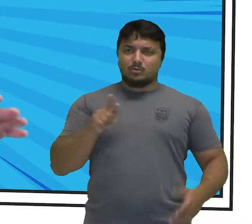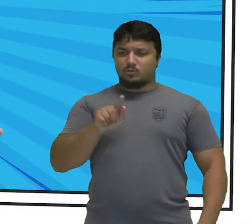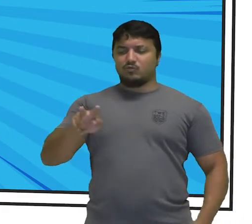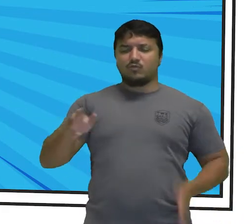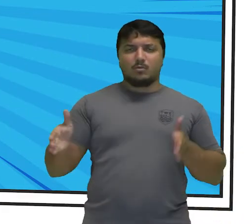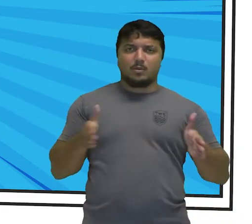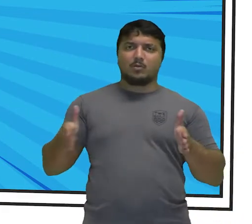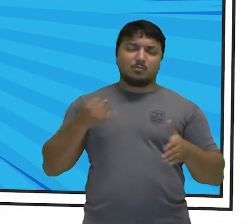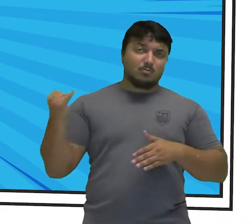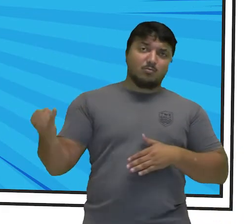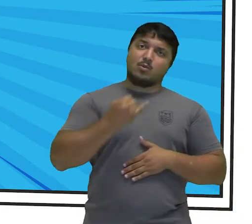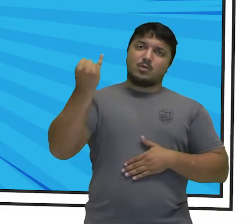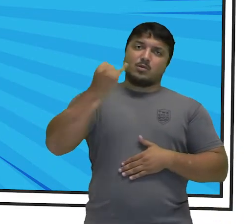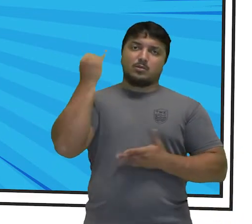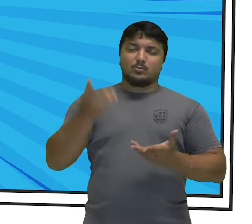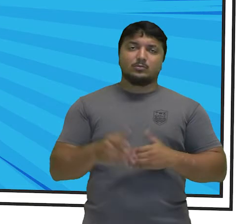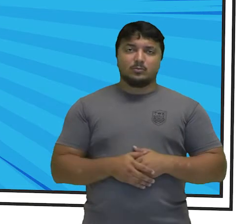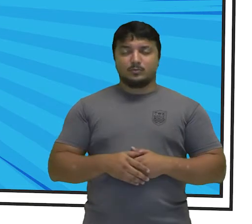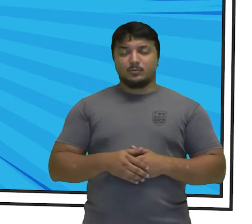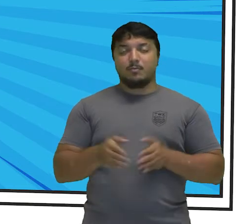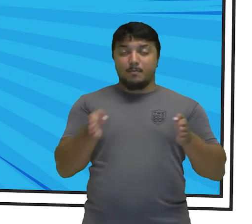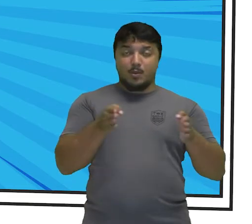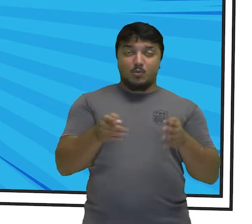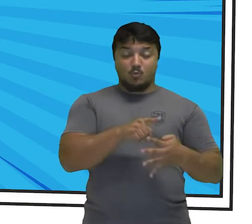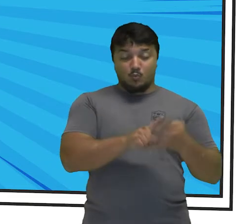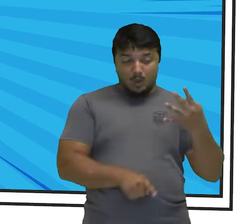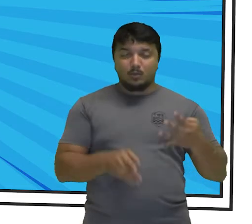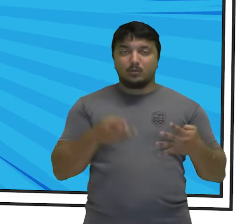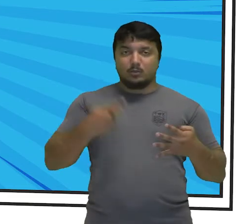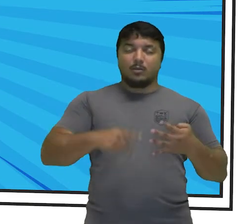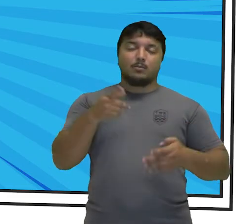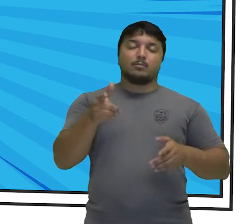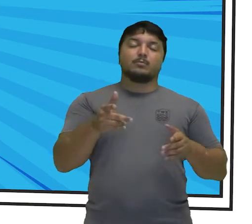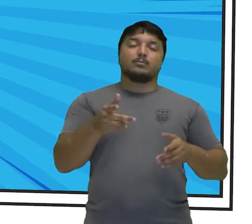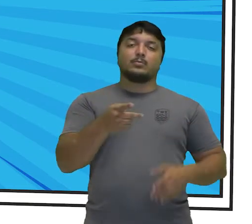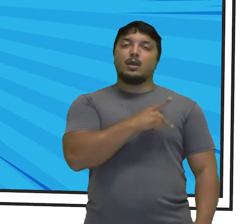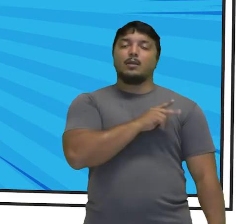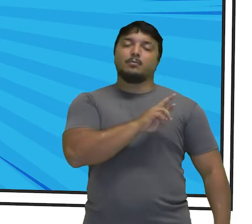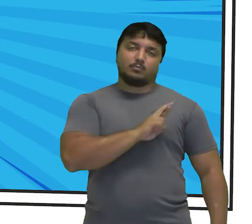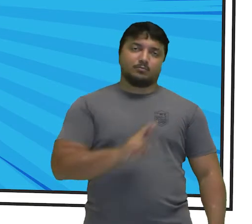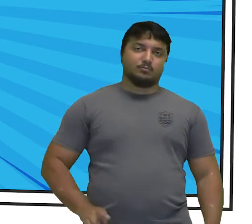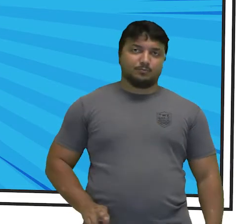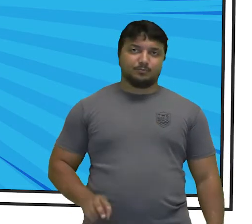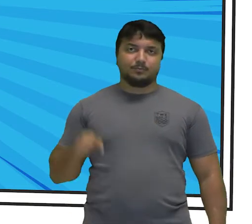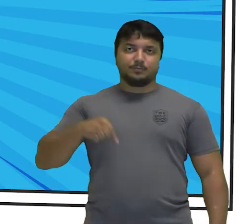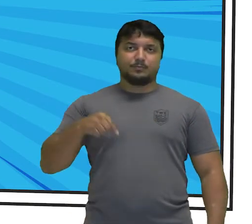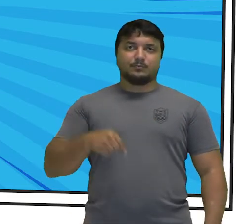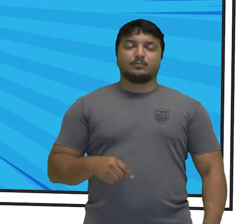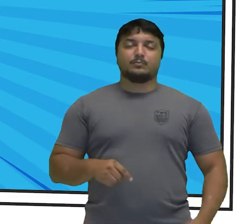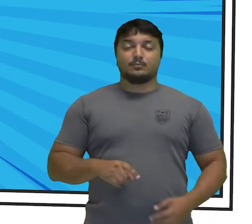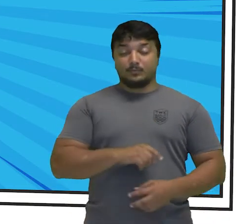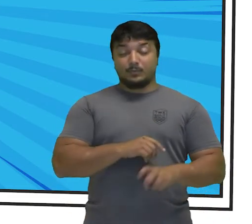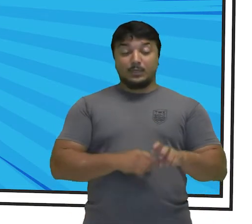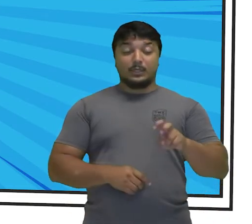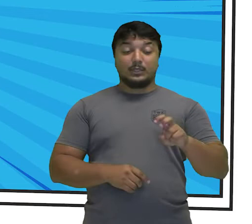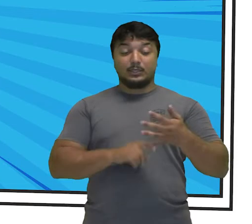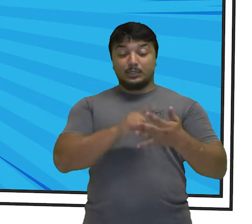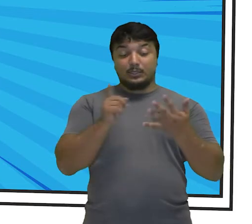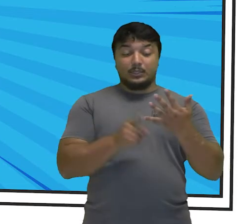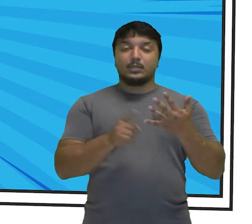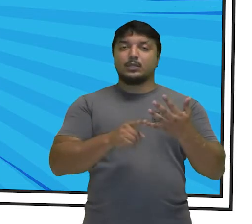importante demais. É a quarta fase da política brasileira republicana. Quinta fase é a